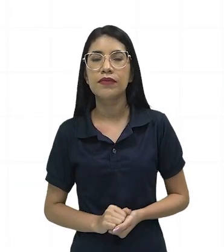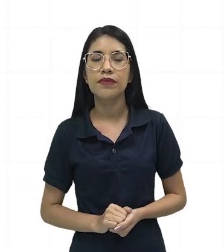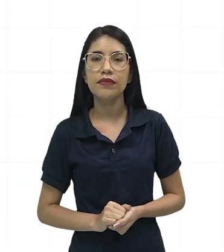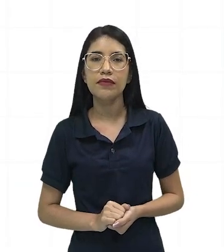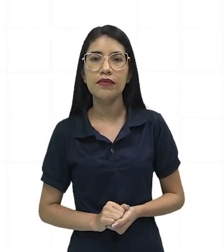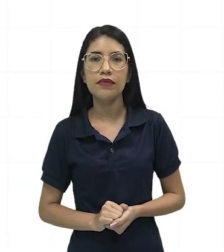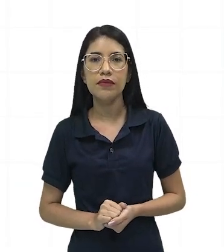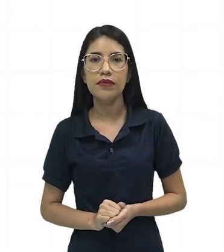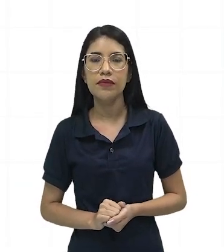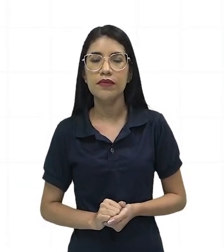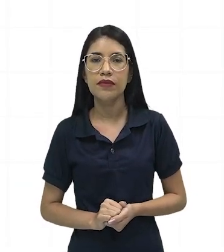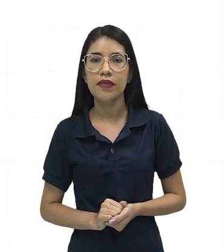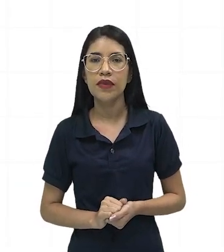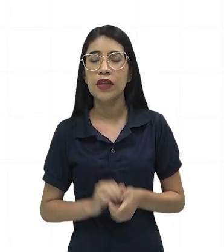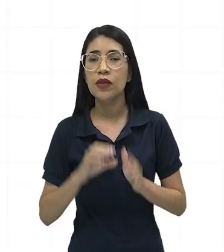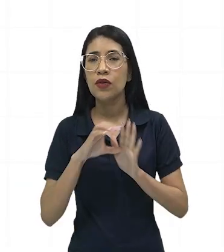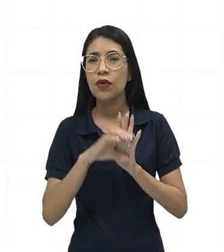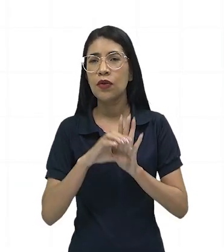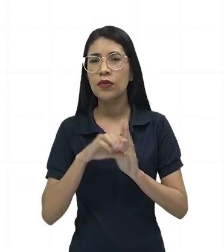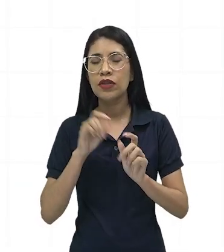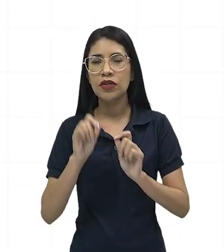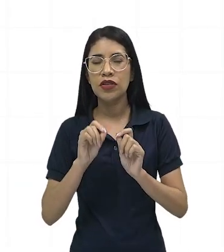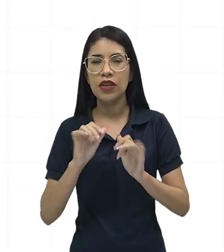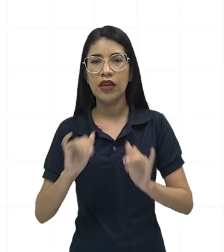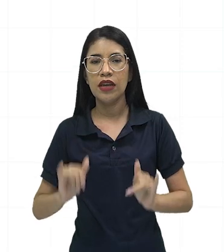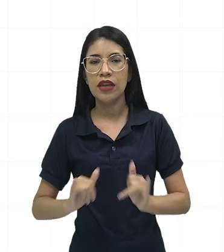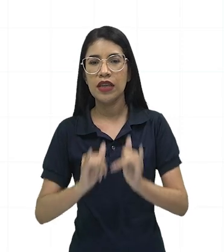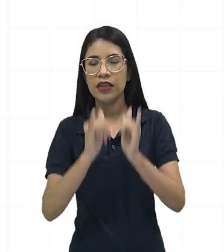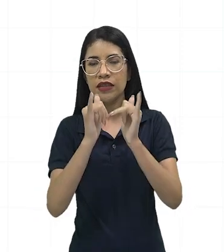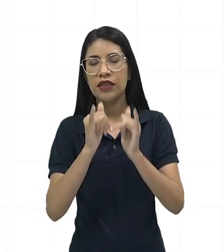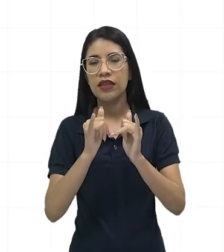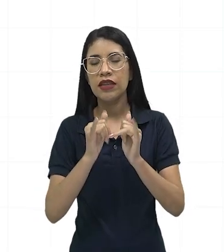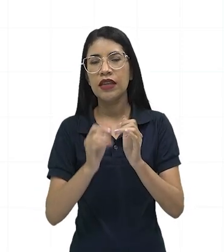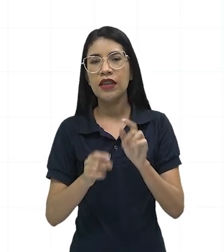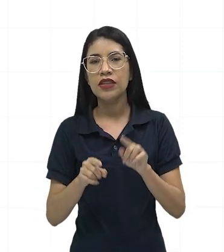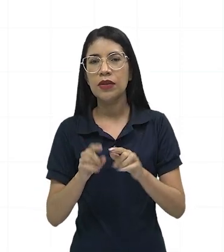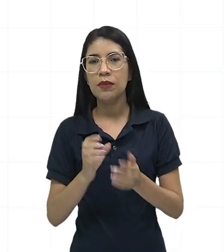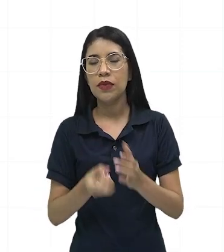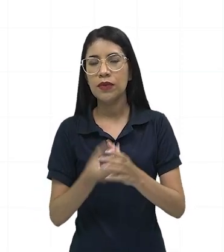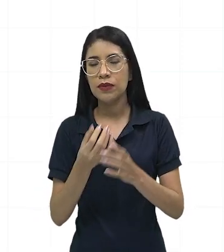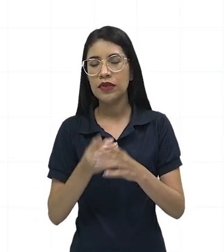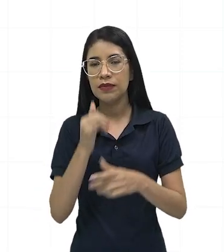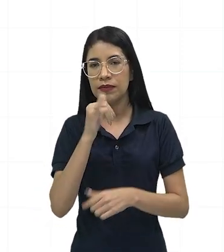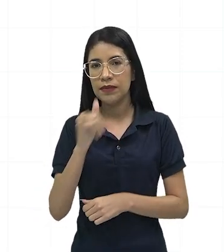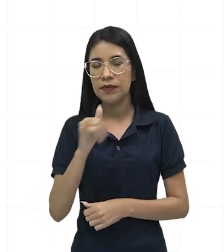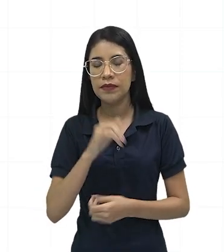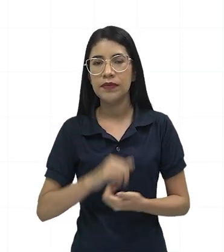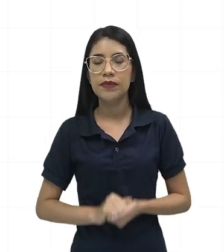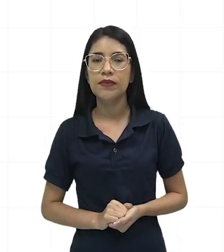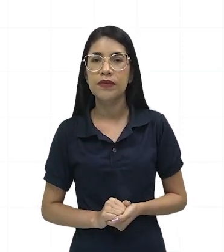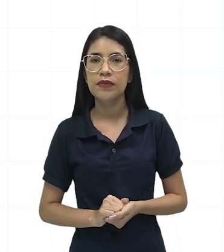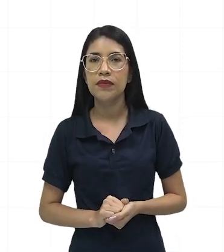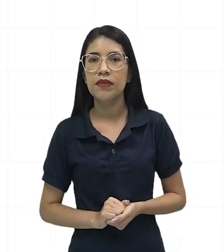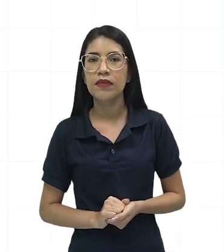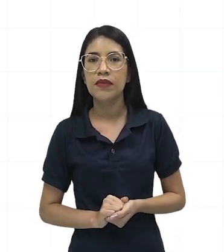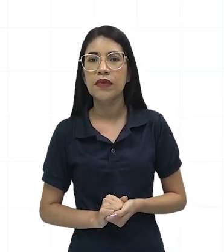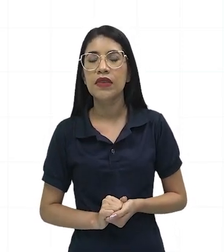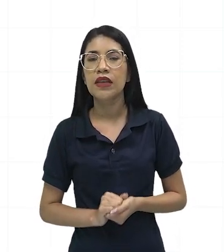nós temos a definição de usinas de eletricidade. Então, essas usinas